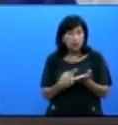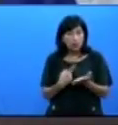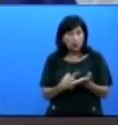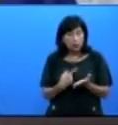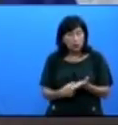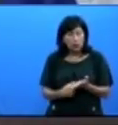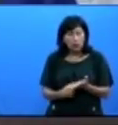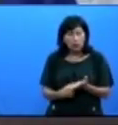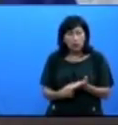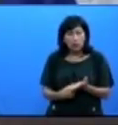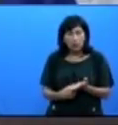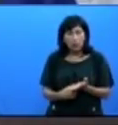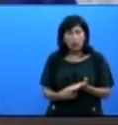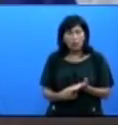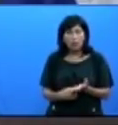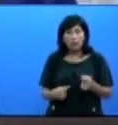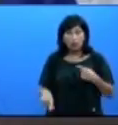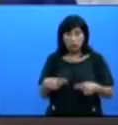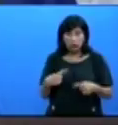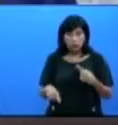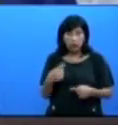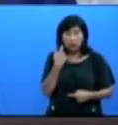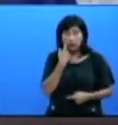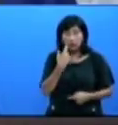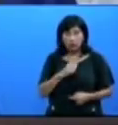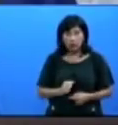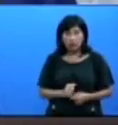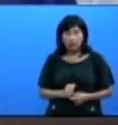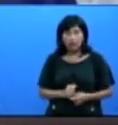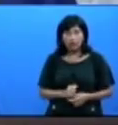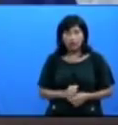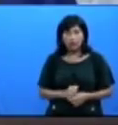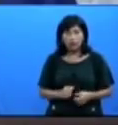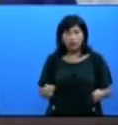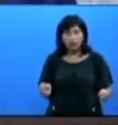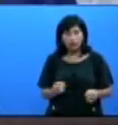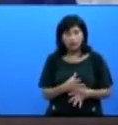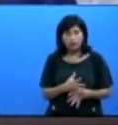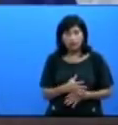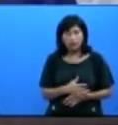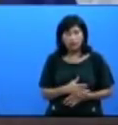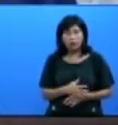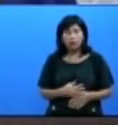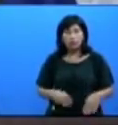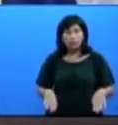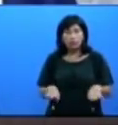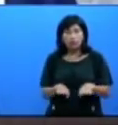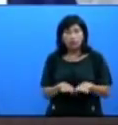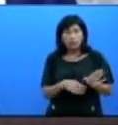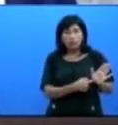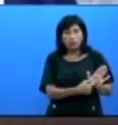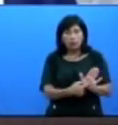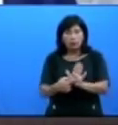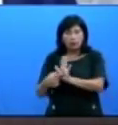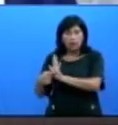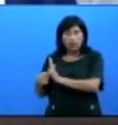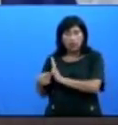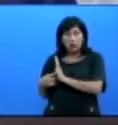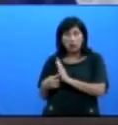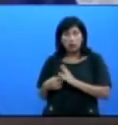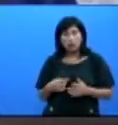públicas do nosso município. Né? E aí, só para concluir, nós também estamos apresentando algumas